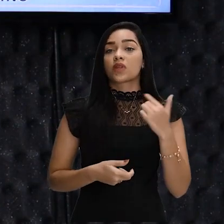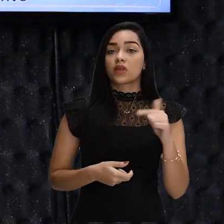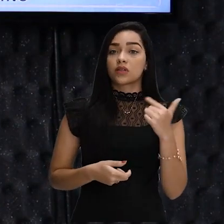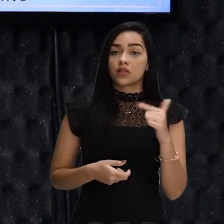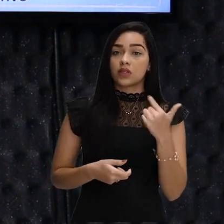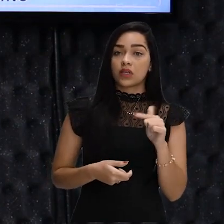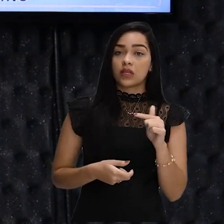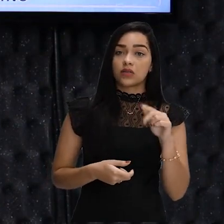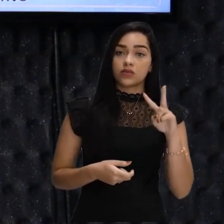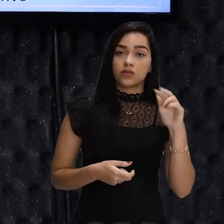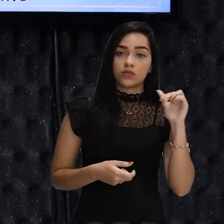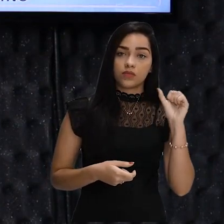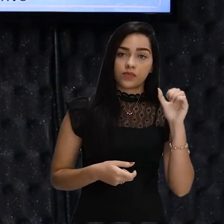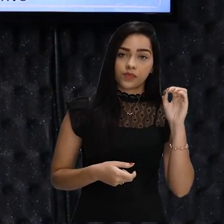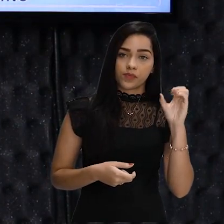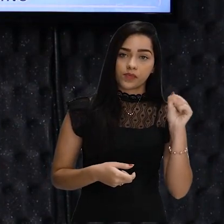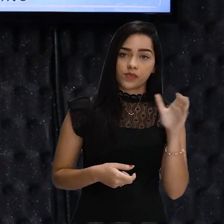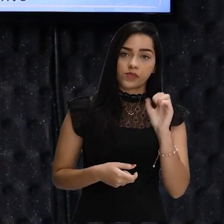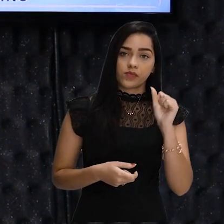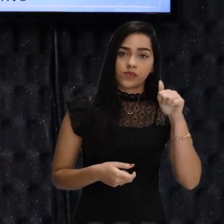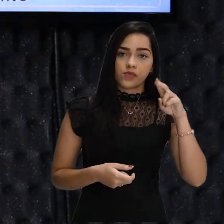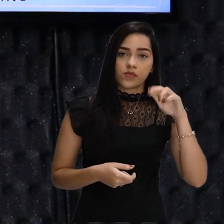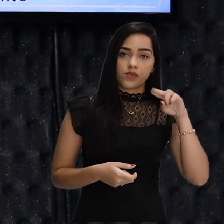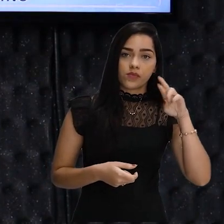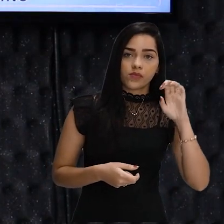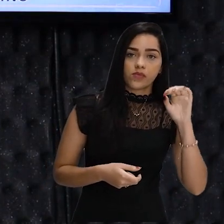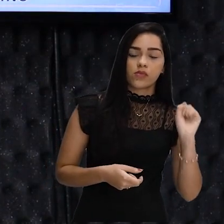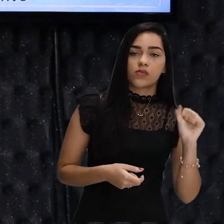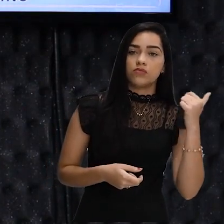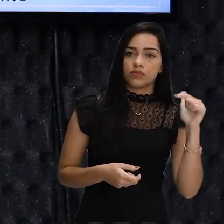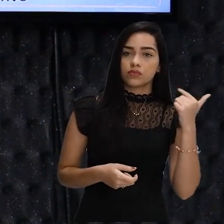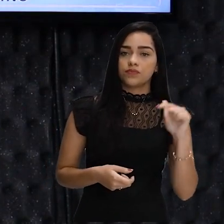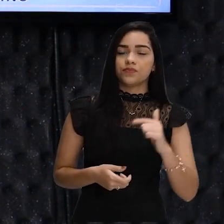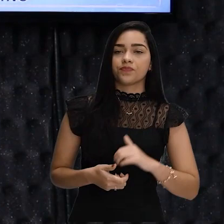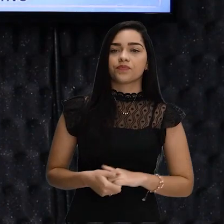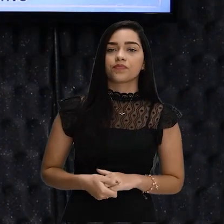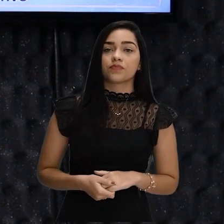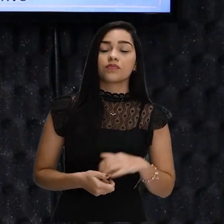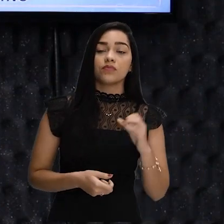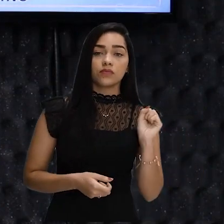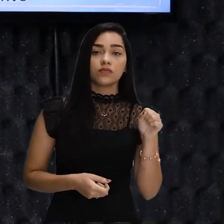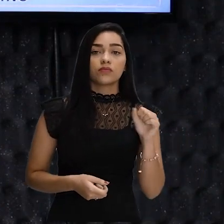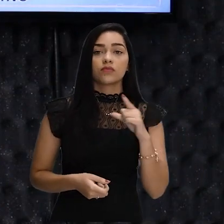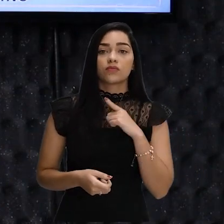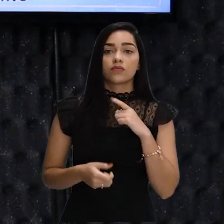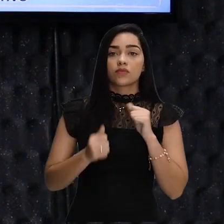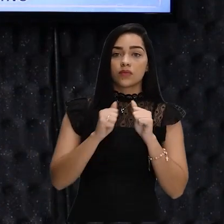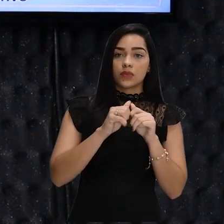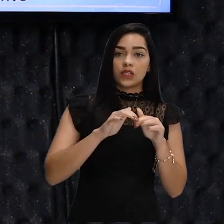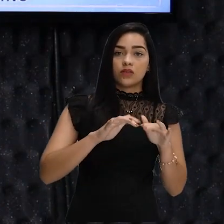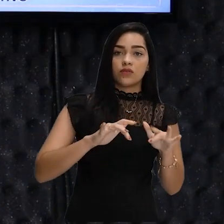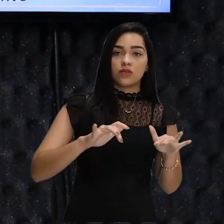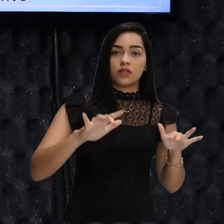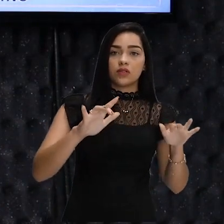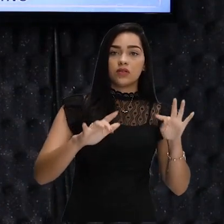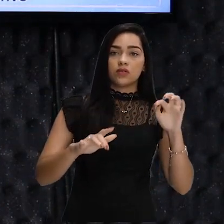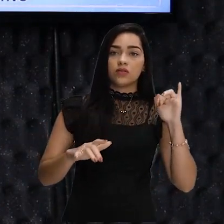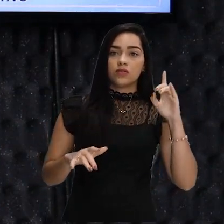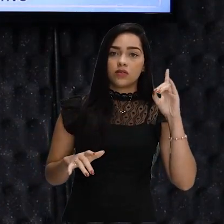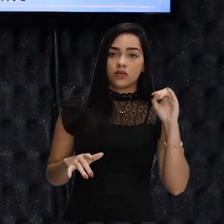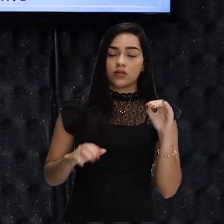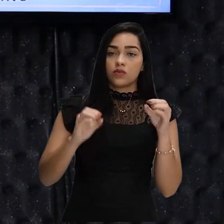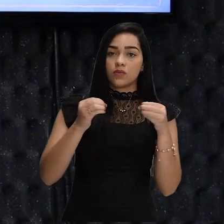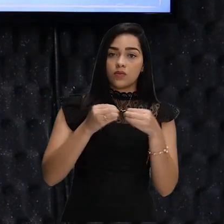ser por meio dos vasos sanguíneos, ok? Não vem por meio dos vasos sanguíneos, e sim por meio da difusão de um tecido que